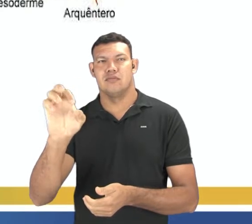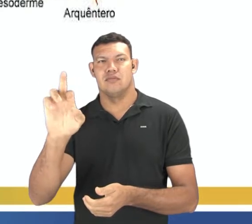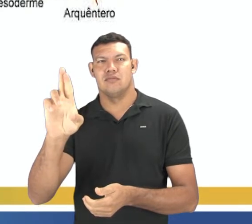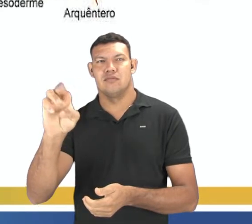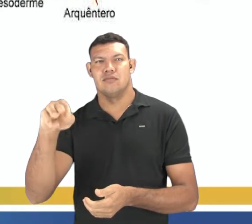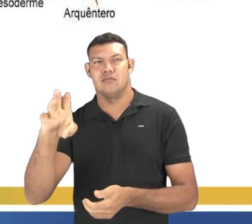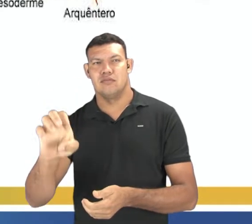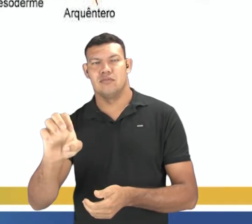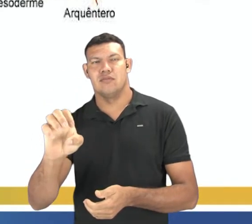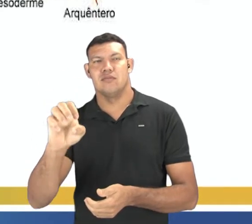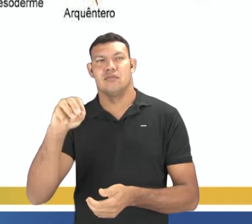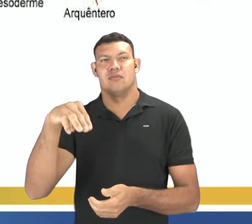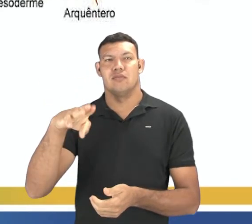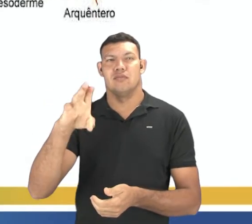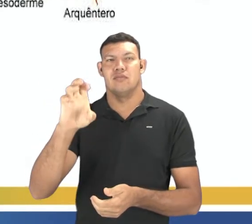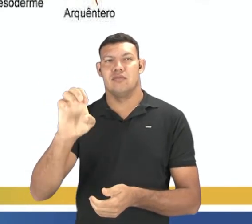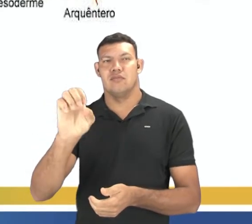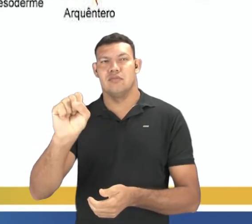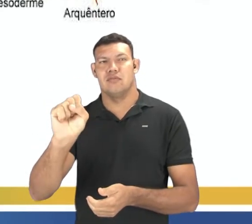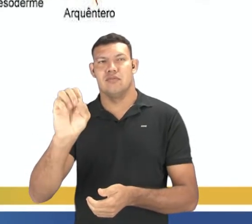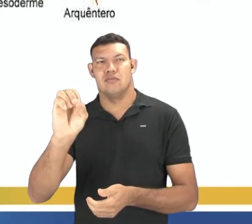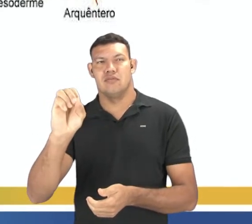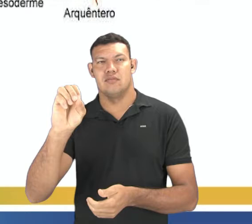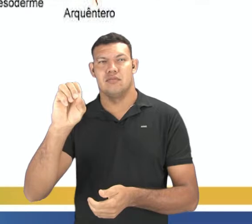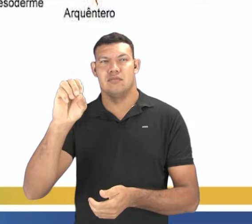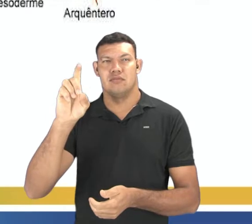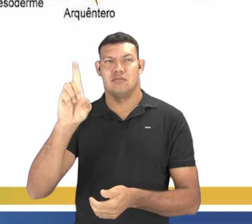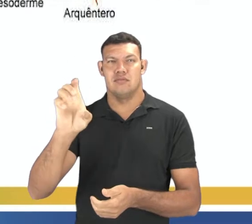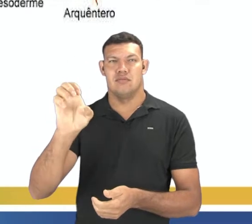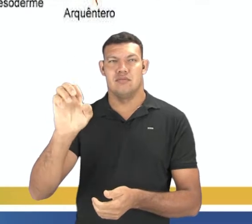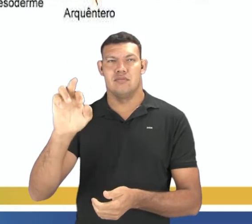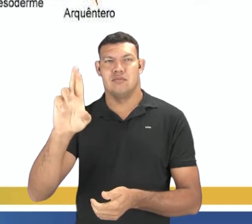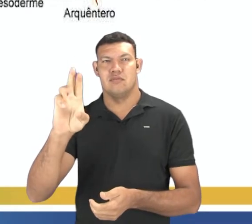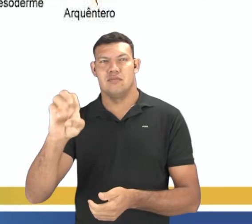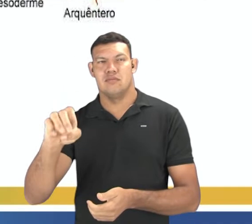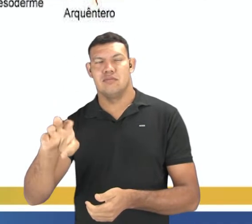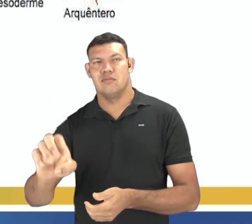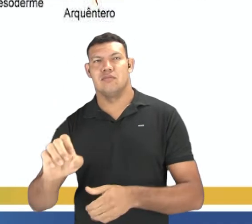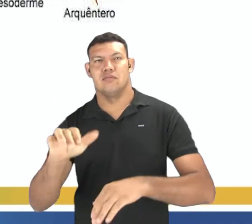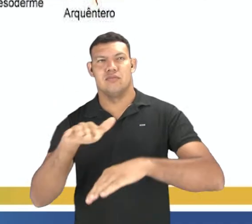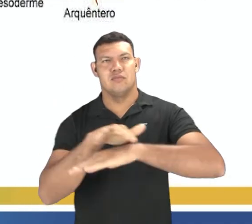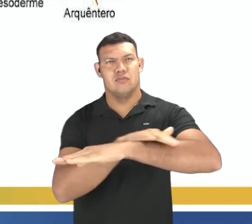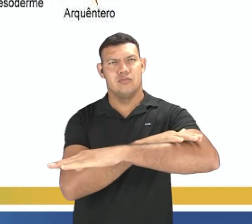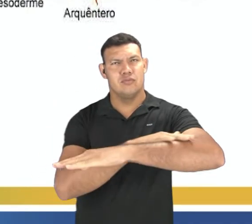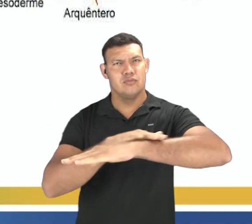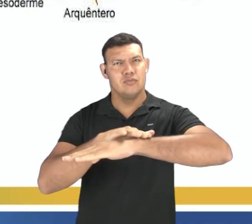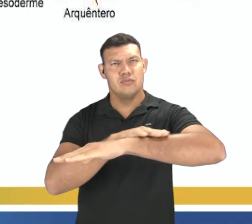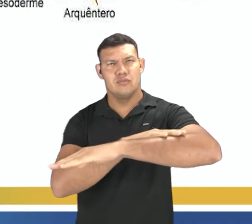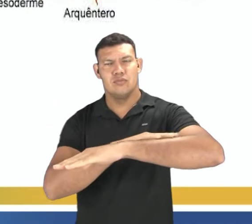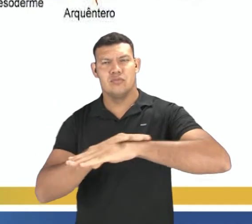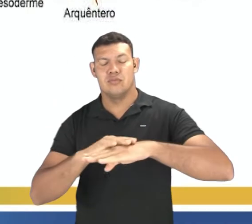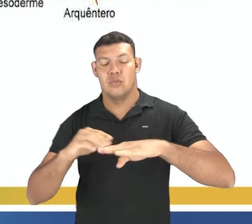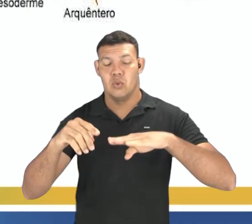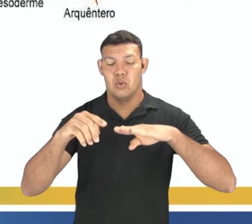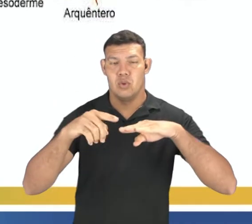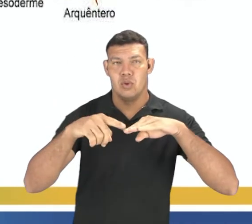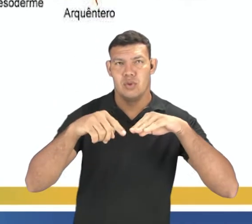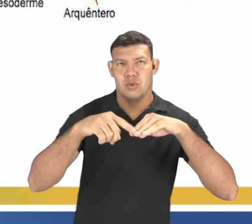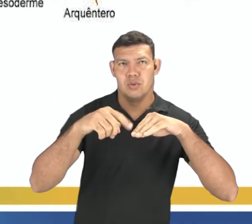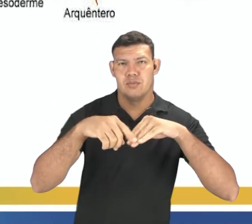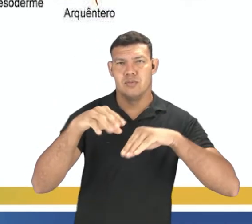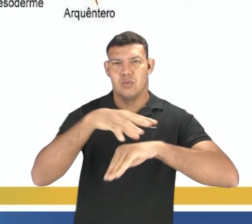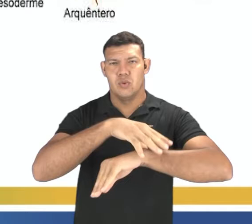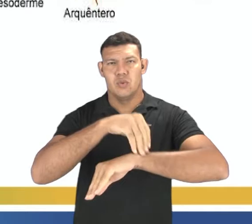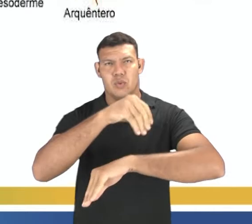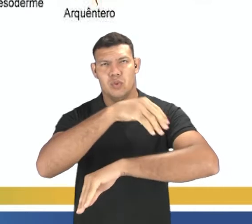função da endoderme? Ela tem a função de epiderme, trabalha na função das unhas, dos